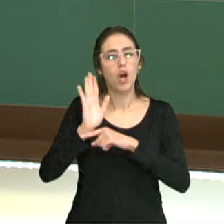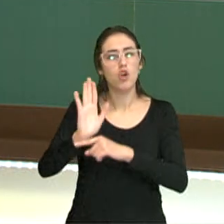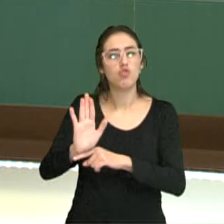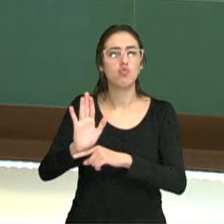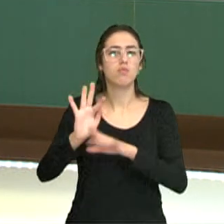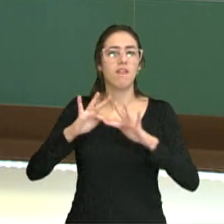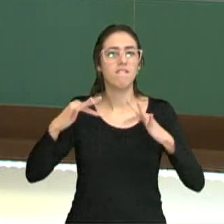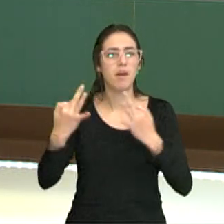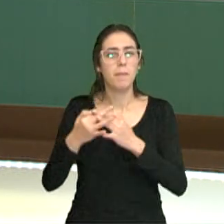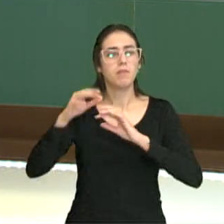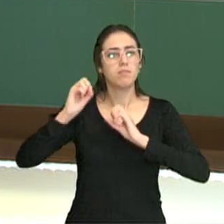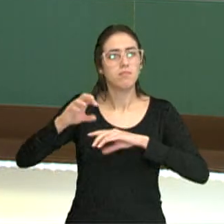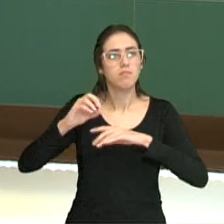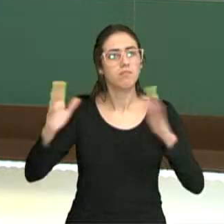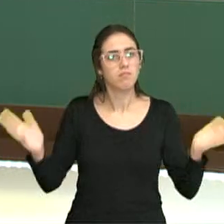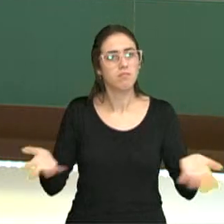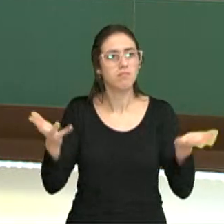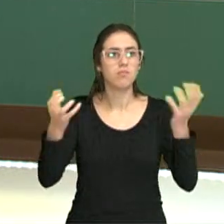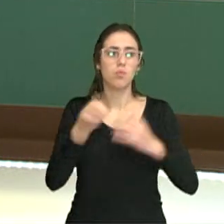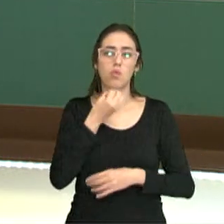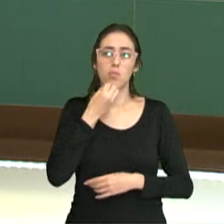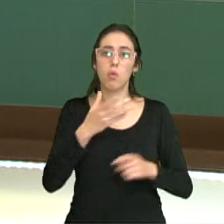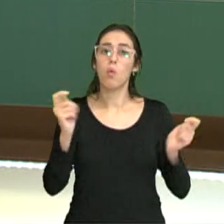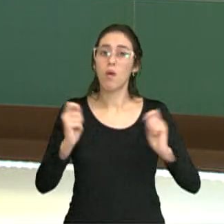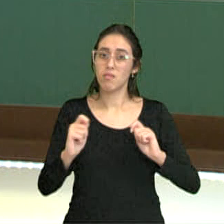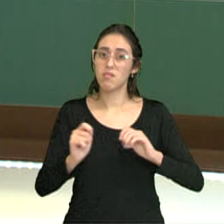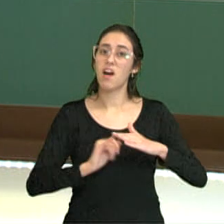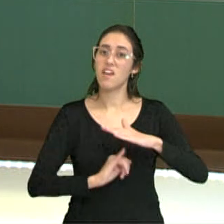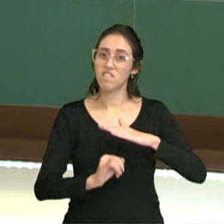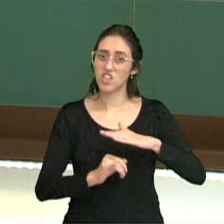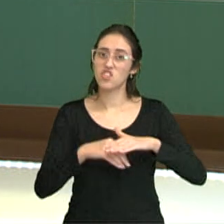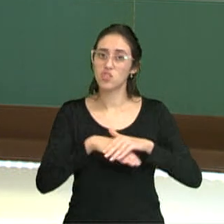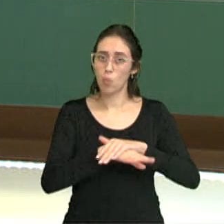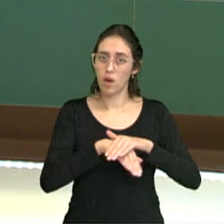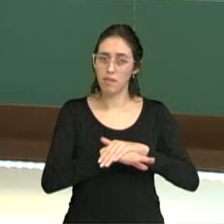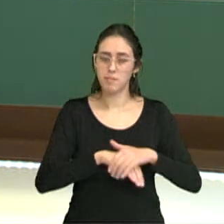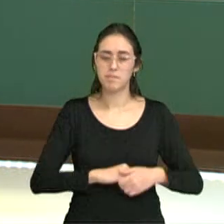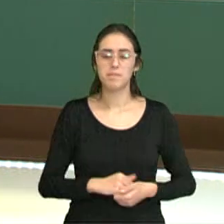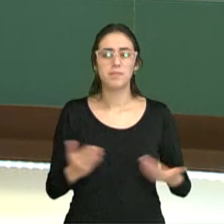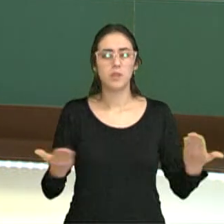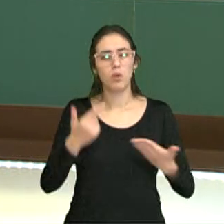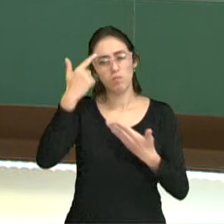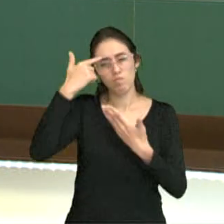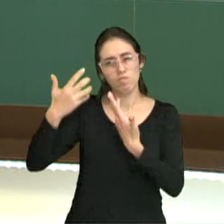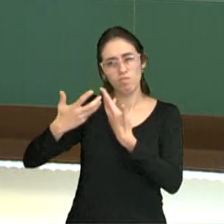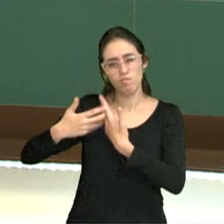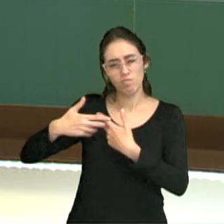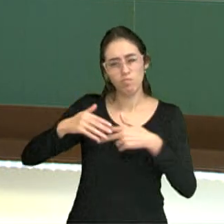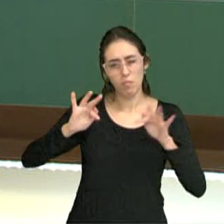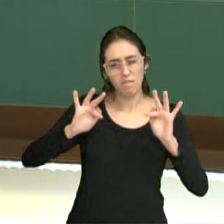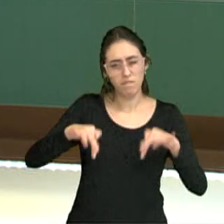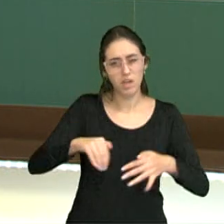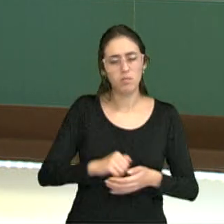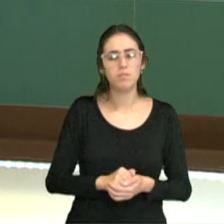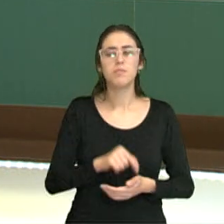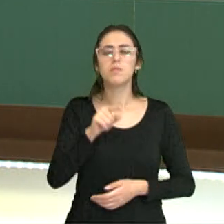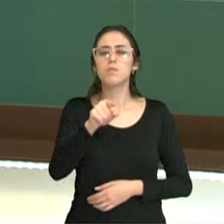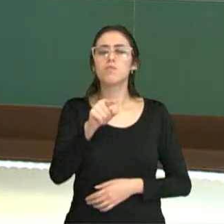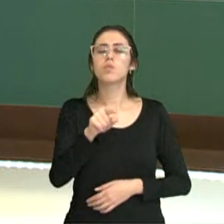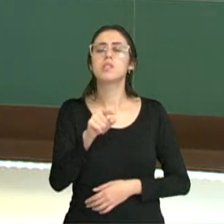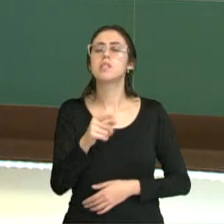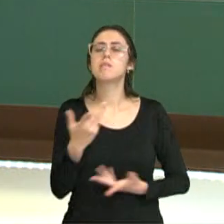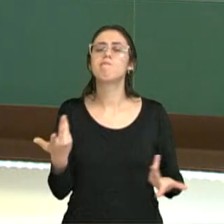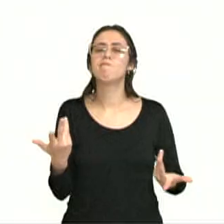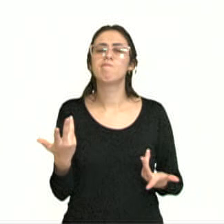para mostrar que a gente pode investir várias coisas. Vamos fazer agora uma reflexão final. Para você, qual é a validade